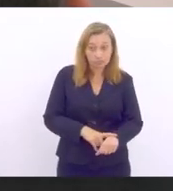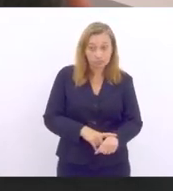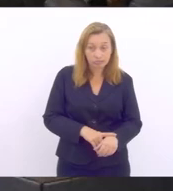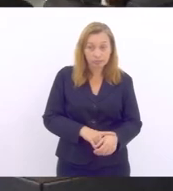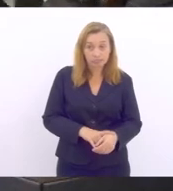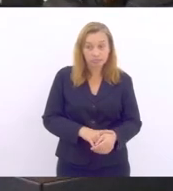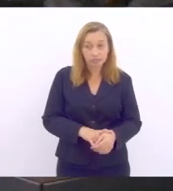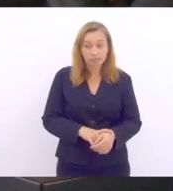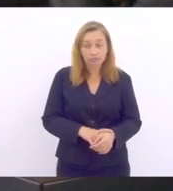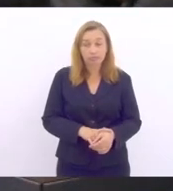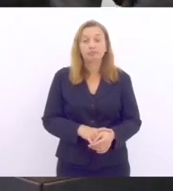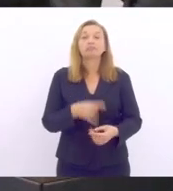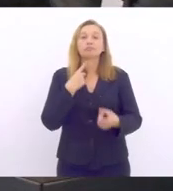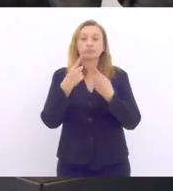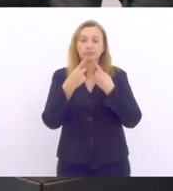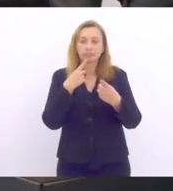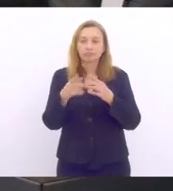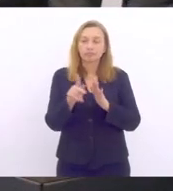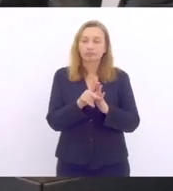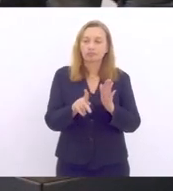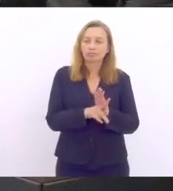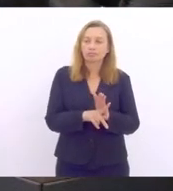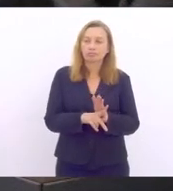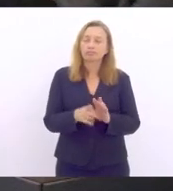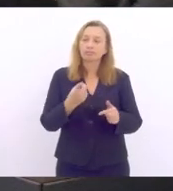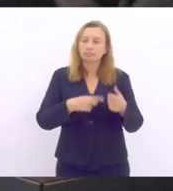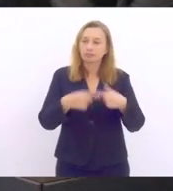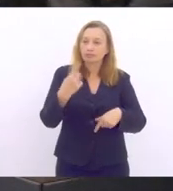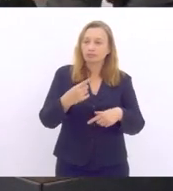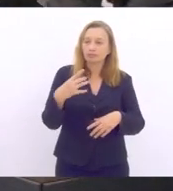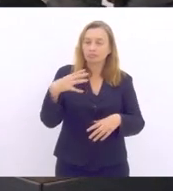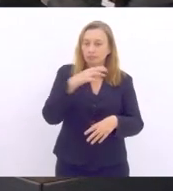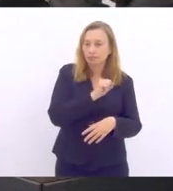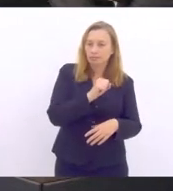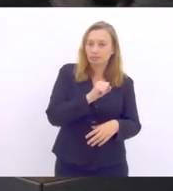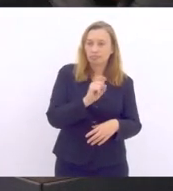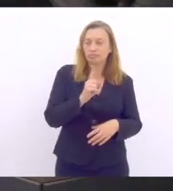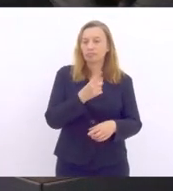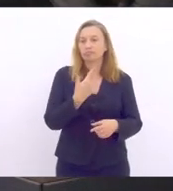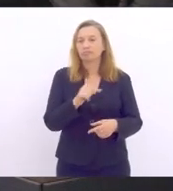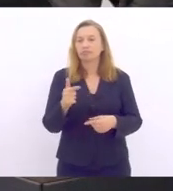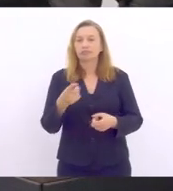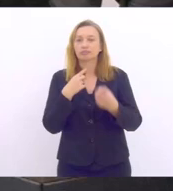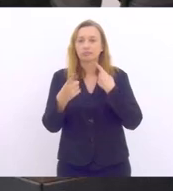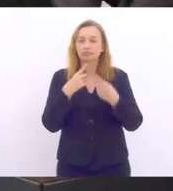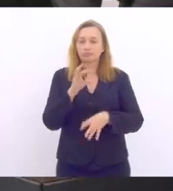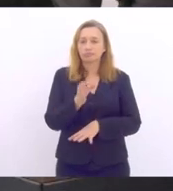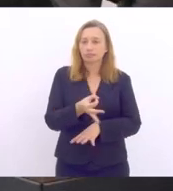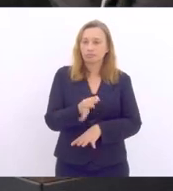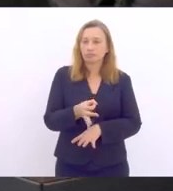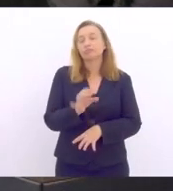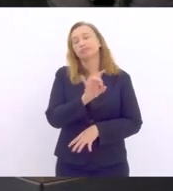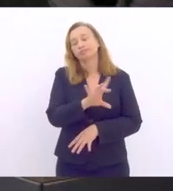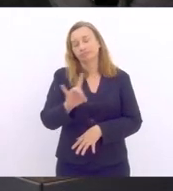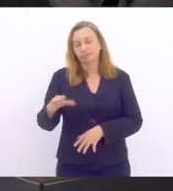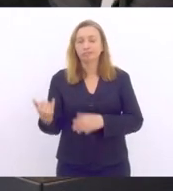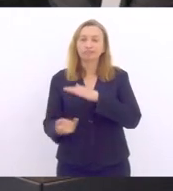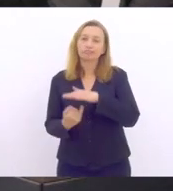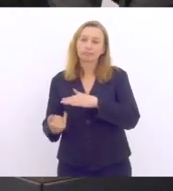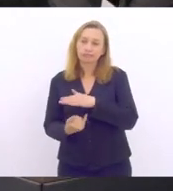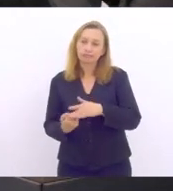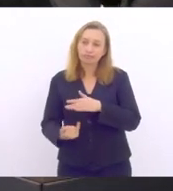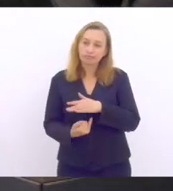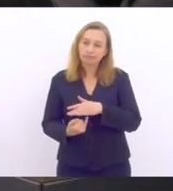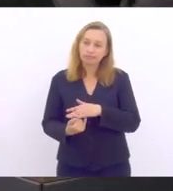hora que estava se discutindo o projeto, talvez se tenha superado rápido demais, sem o devido debate. E aí, claro, que cada instituição, no seu